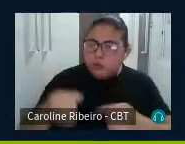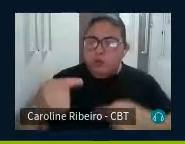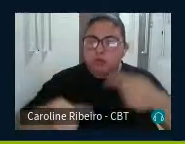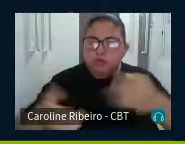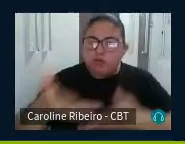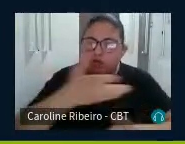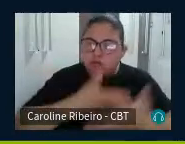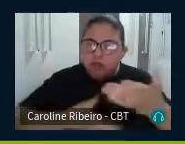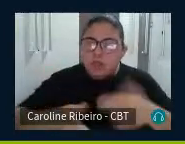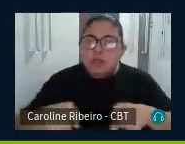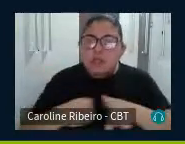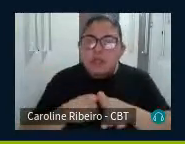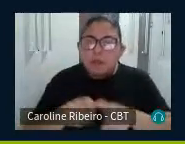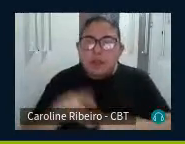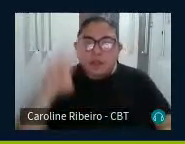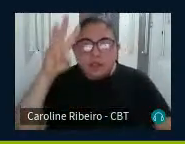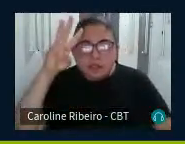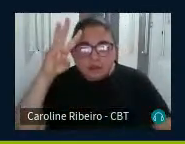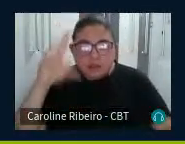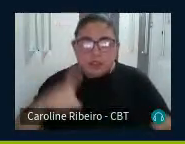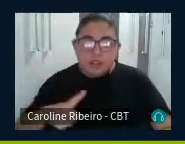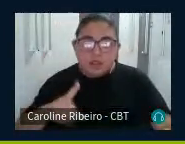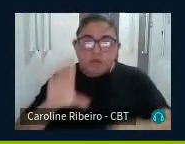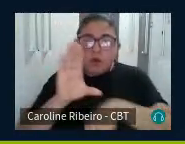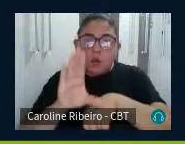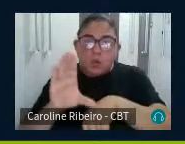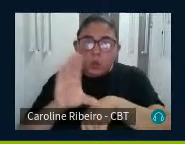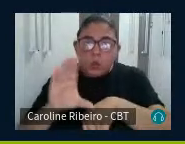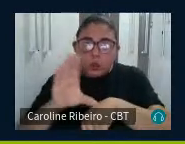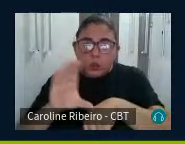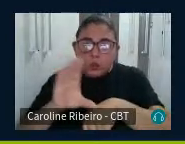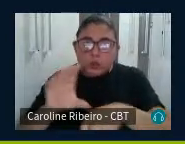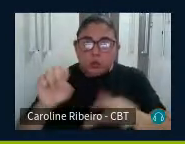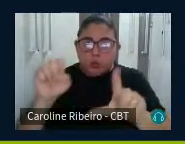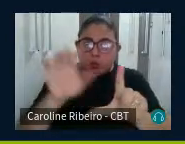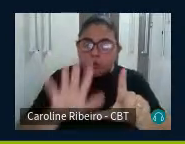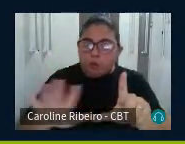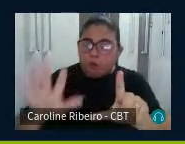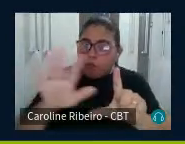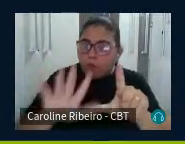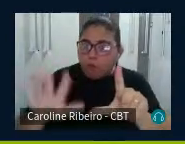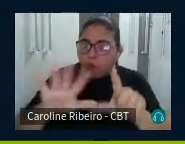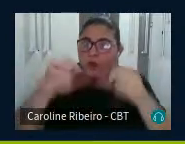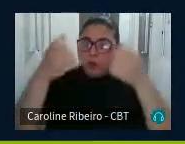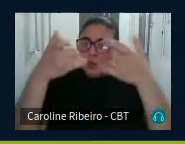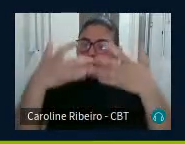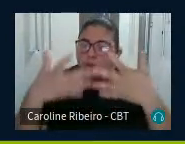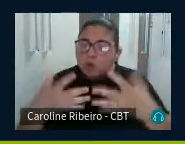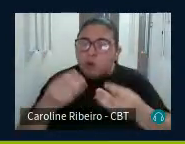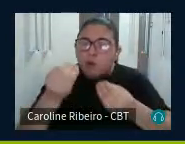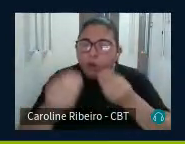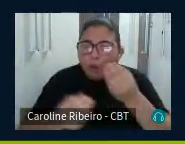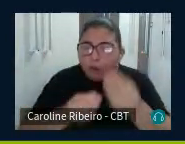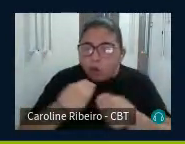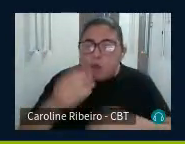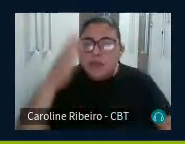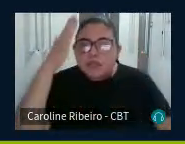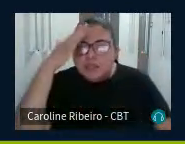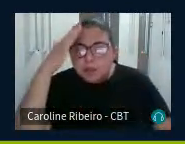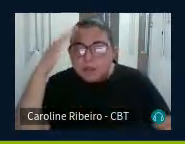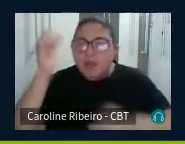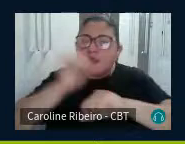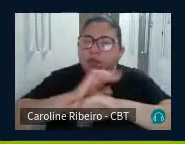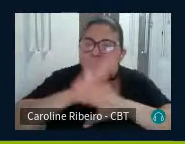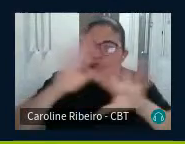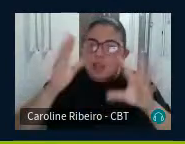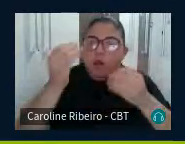curso do Moodle para nós, nos ajudou a entender melhor esse canal. Agora de formação,